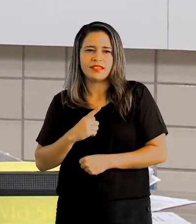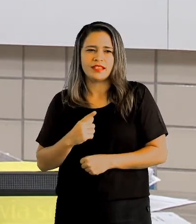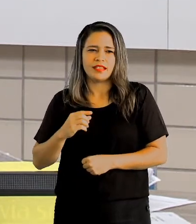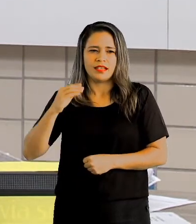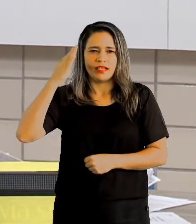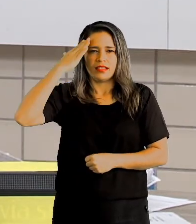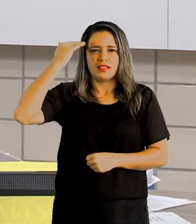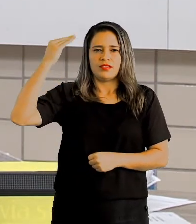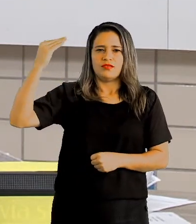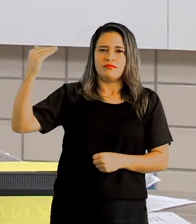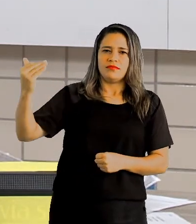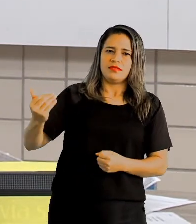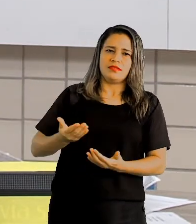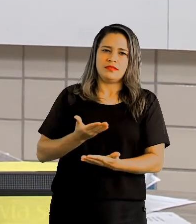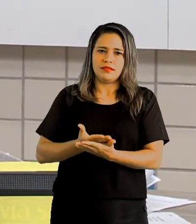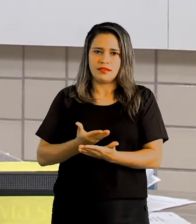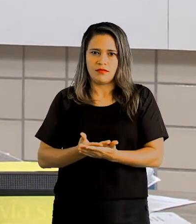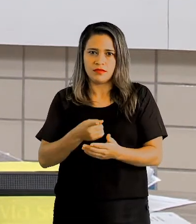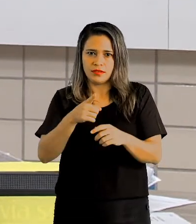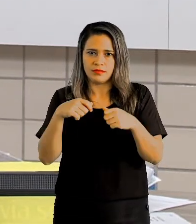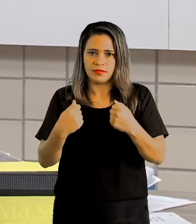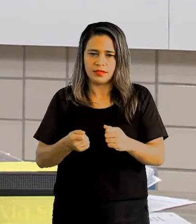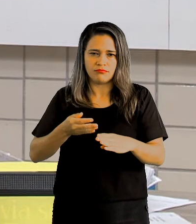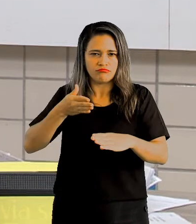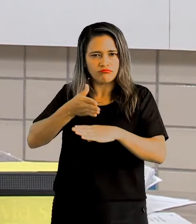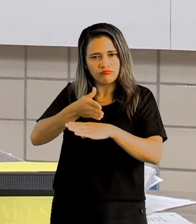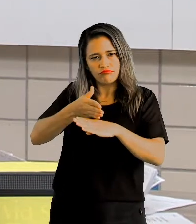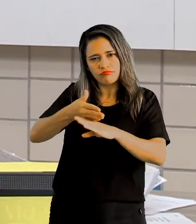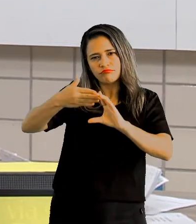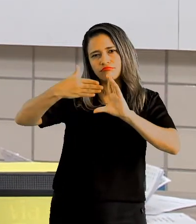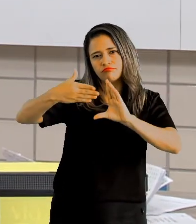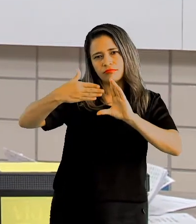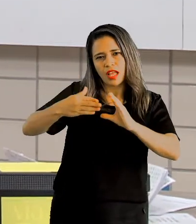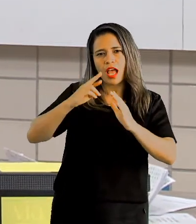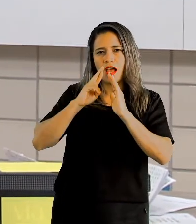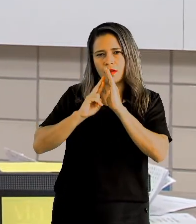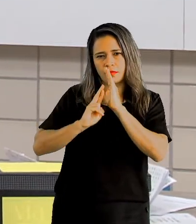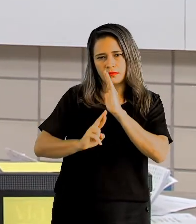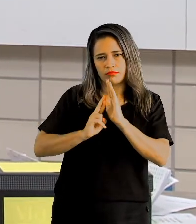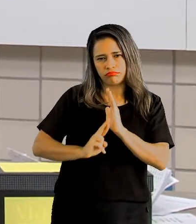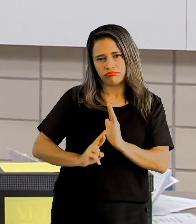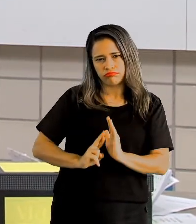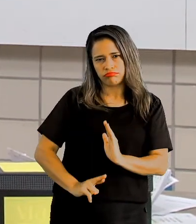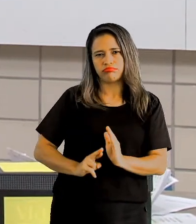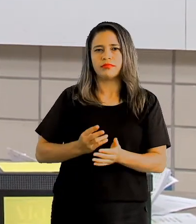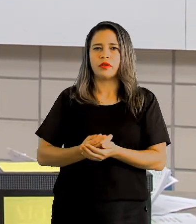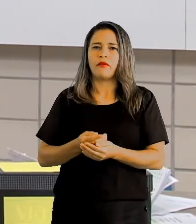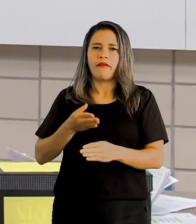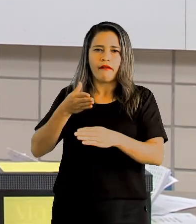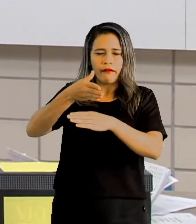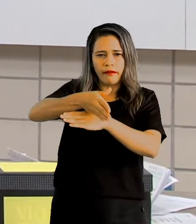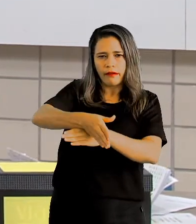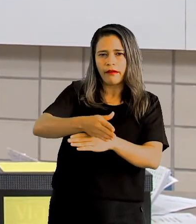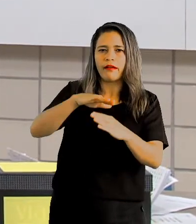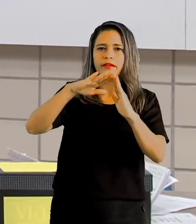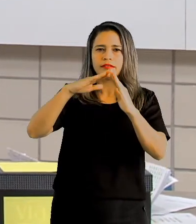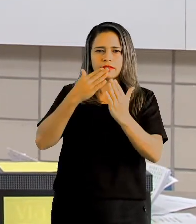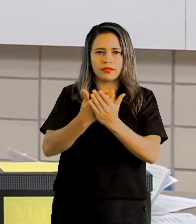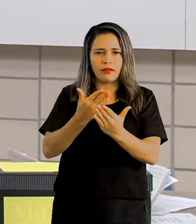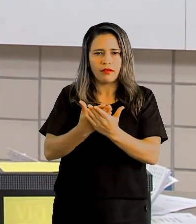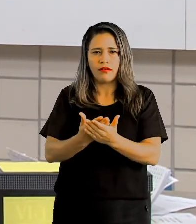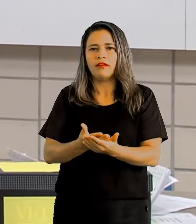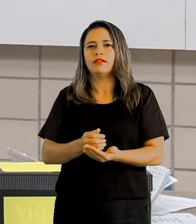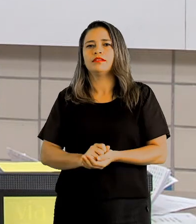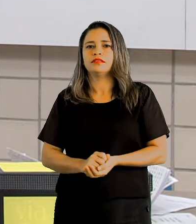que nós estamos tendo aqui, vocês precisam acessar a plataforma, responder as questões, procurar a escola para um suporte, caso não tenha